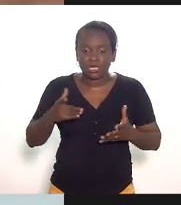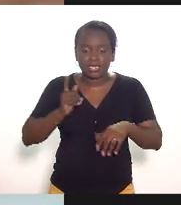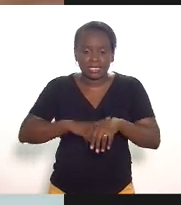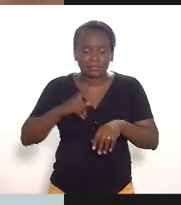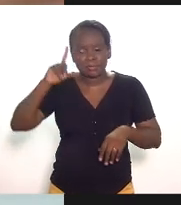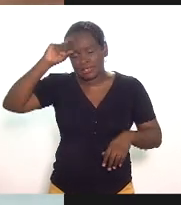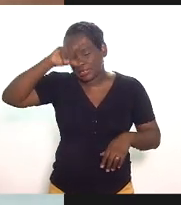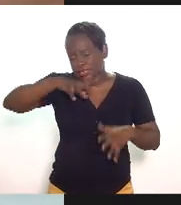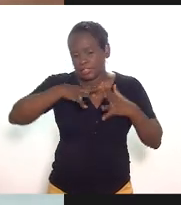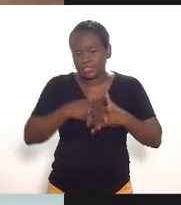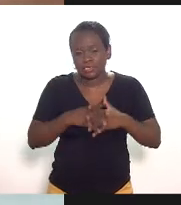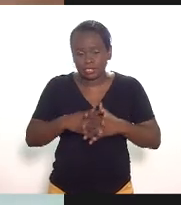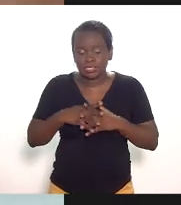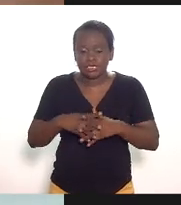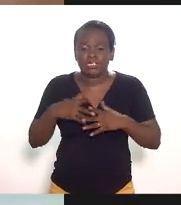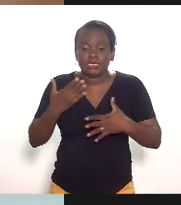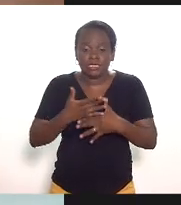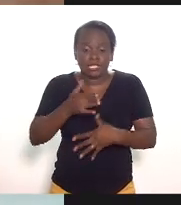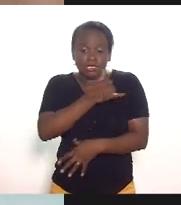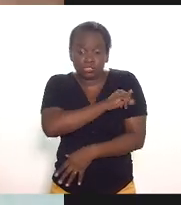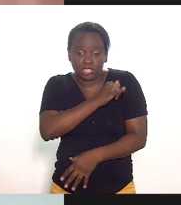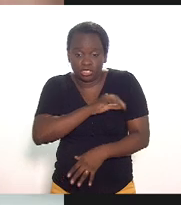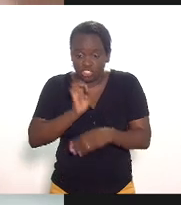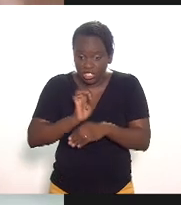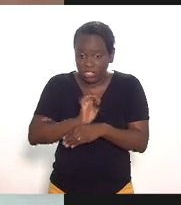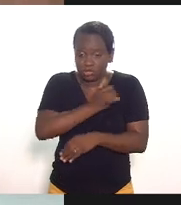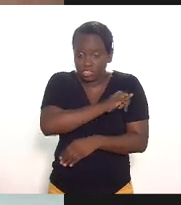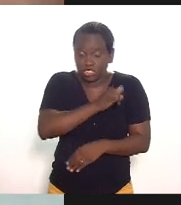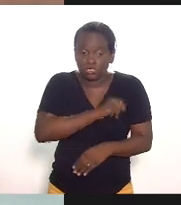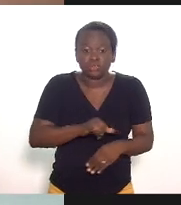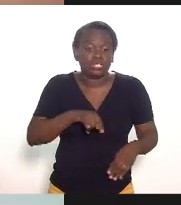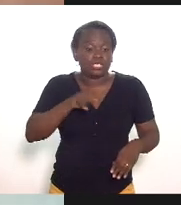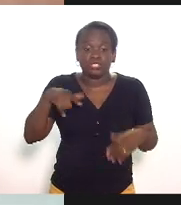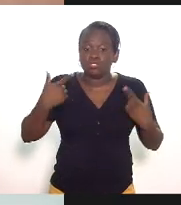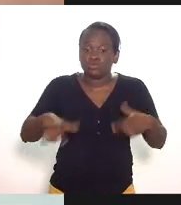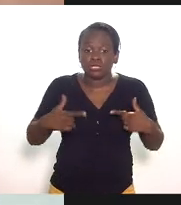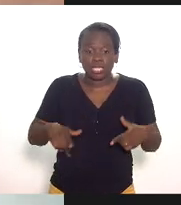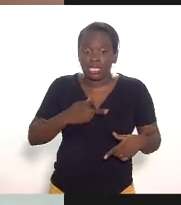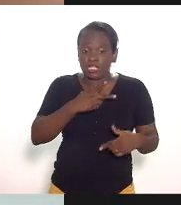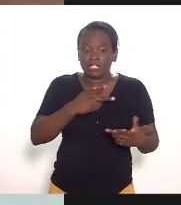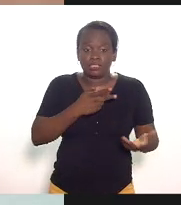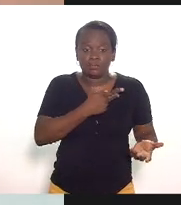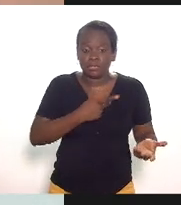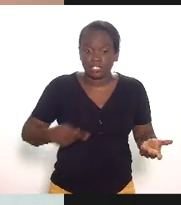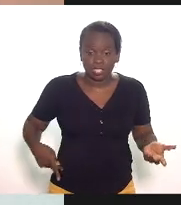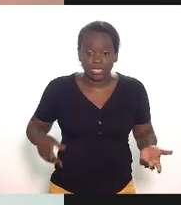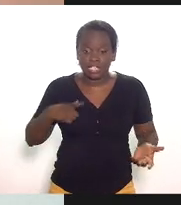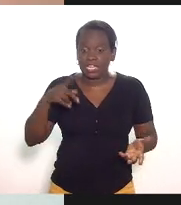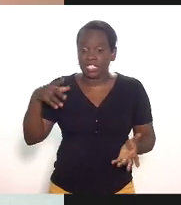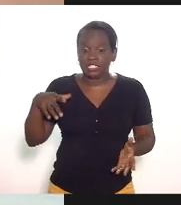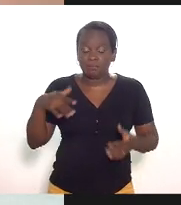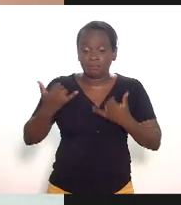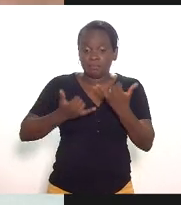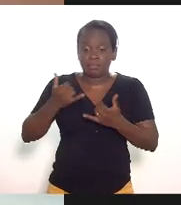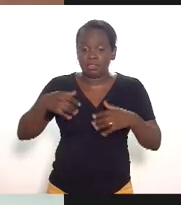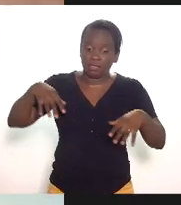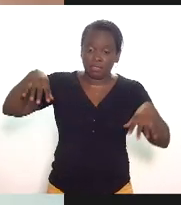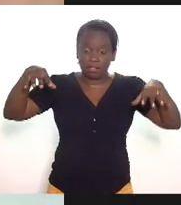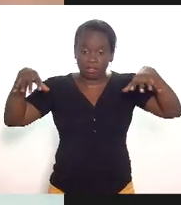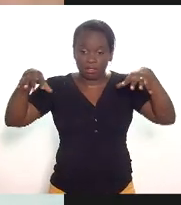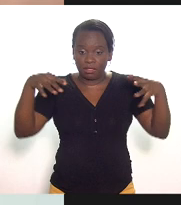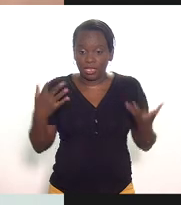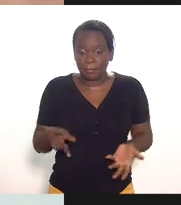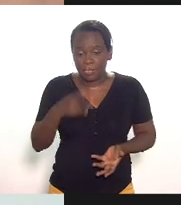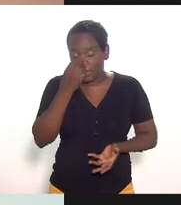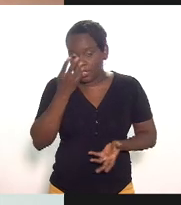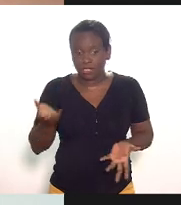complicado na cidade do Rio de Janeiro, no estado de Janeiro, que nós não temos um presidente da República, nós temos um fantoche, tá certo? É um